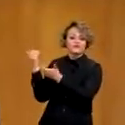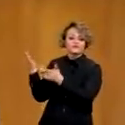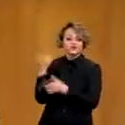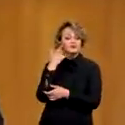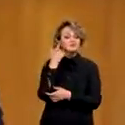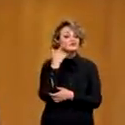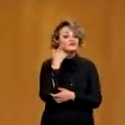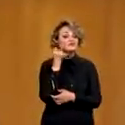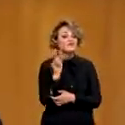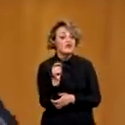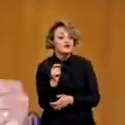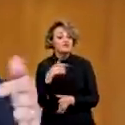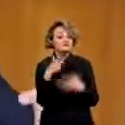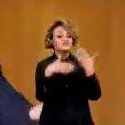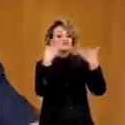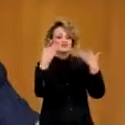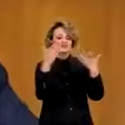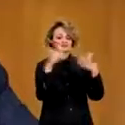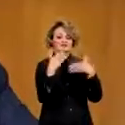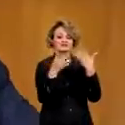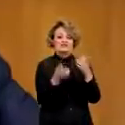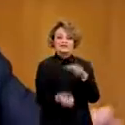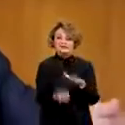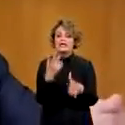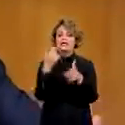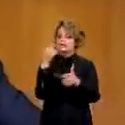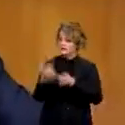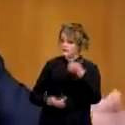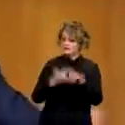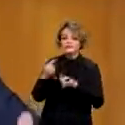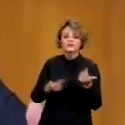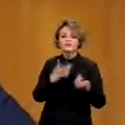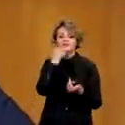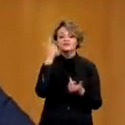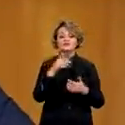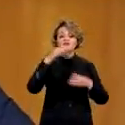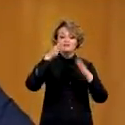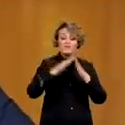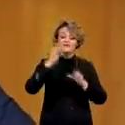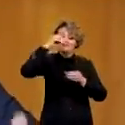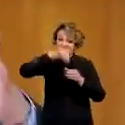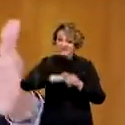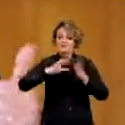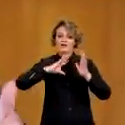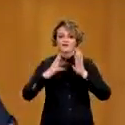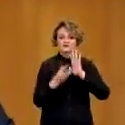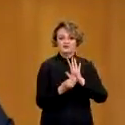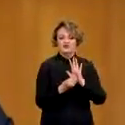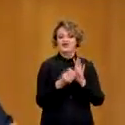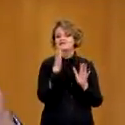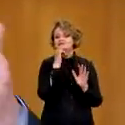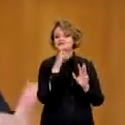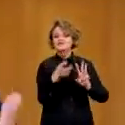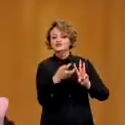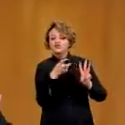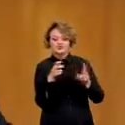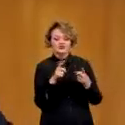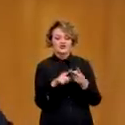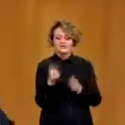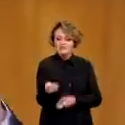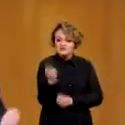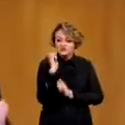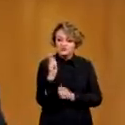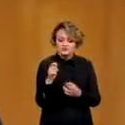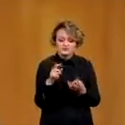gente possa se desenvolver e gerar emprego para as pessoas que moram na Amazônia. Os indígenas, os